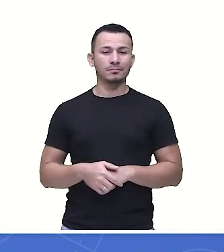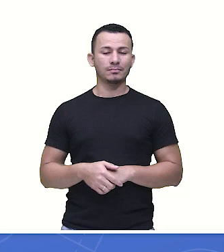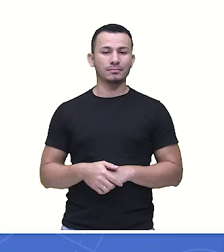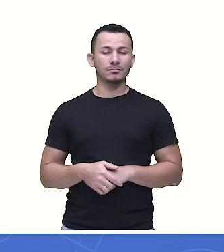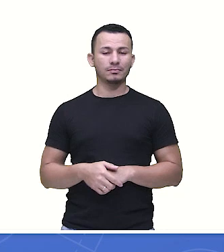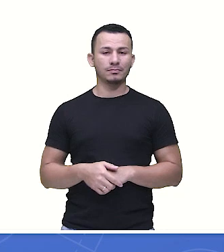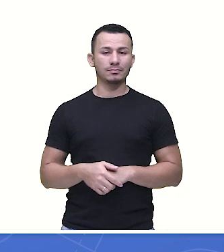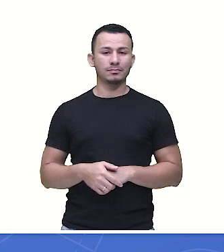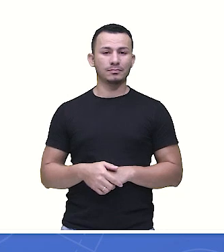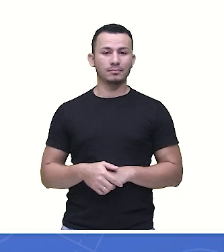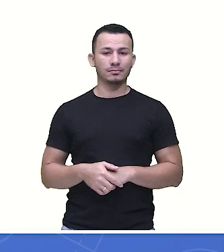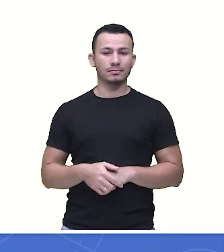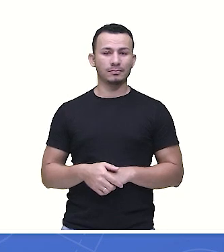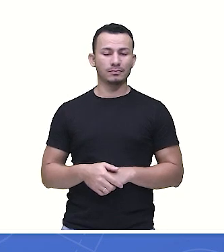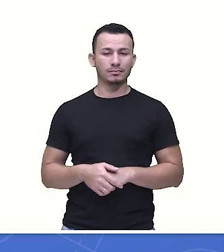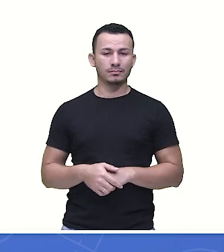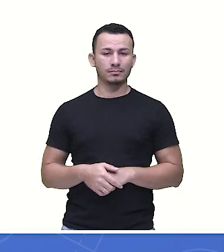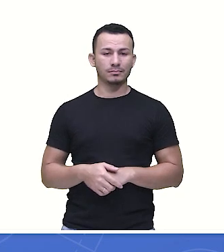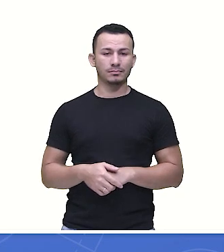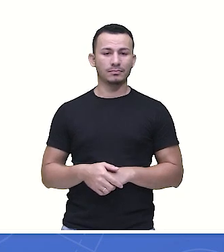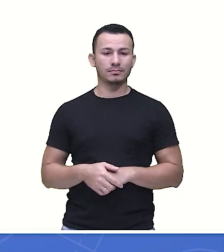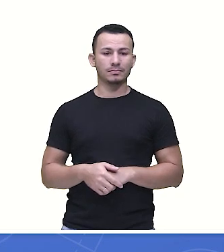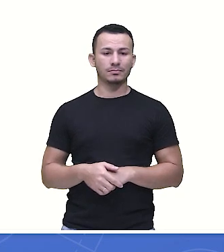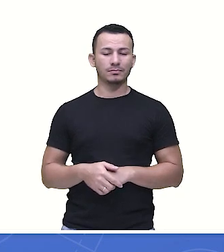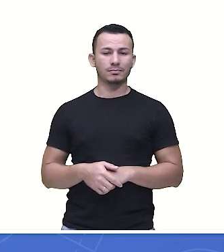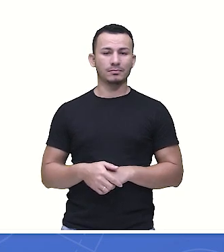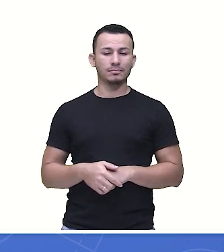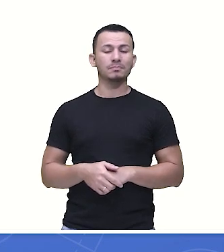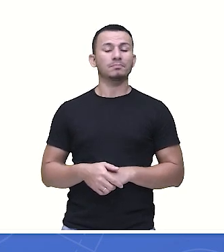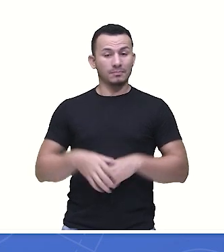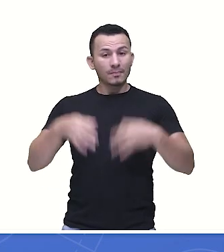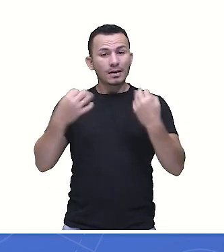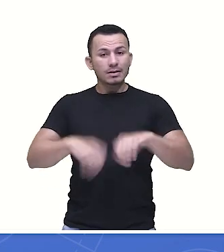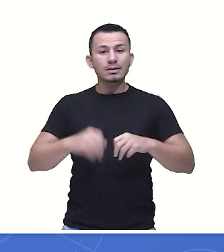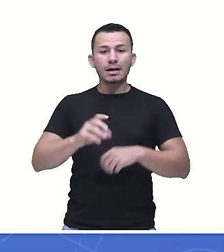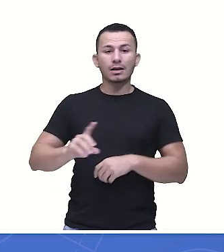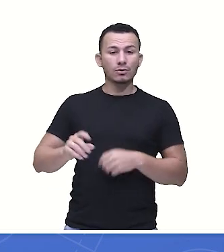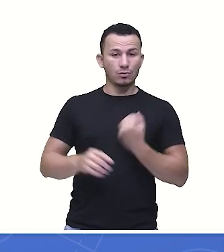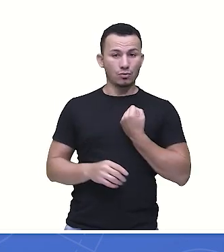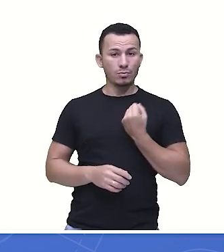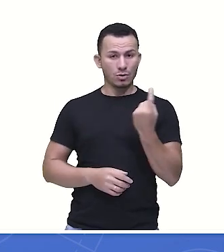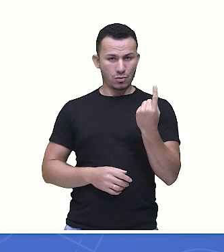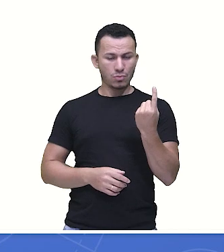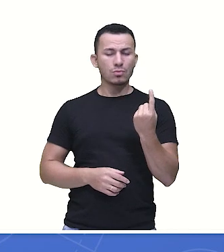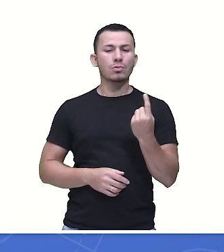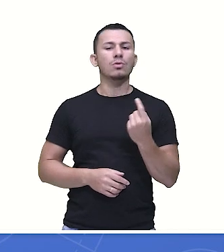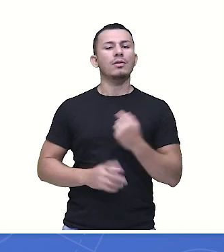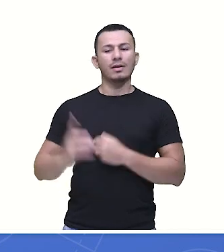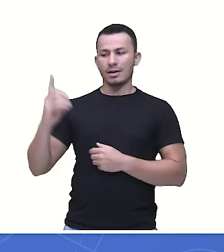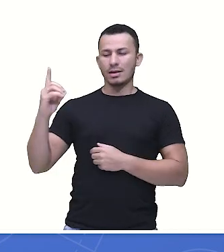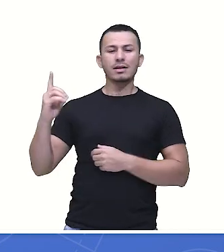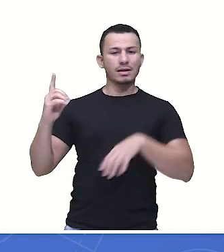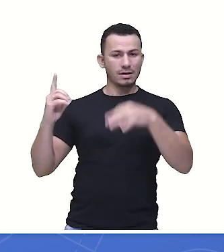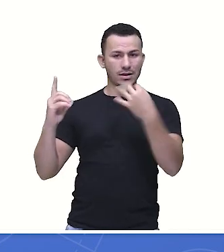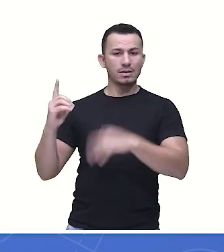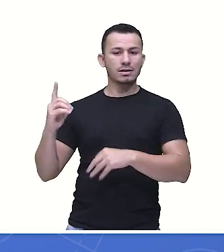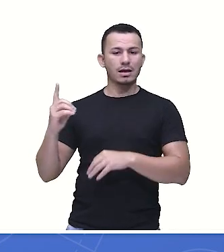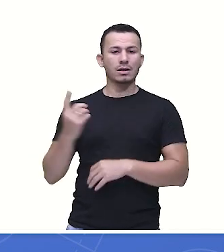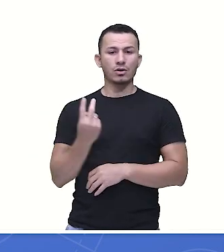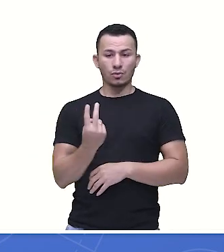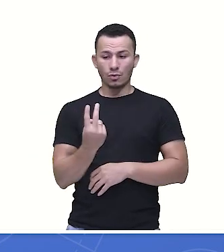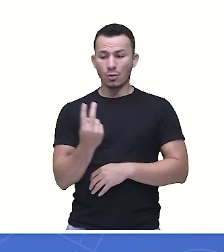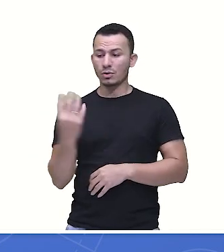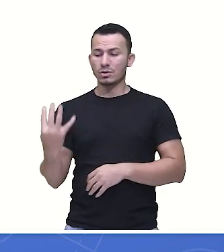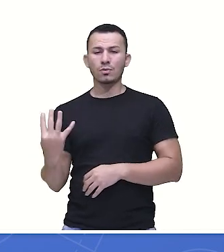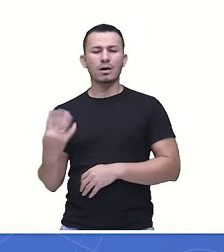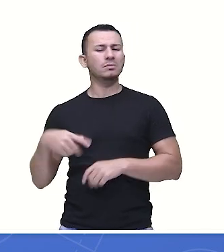Muito bem, olha aqui. Né? Apenas o item 2 e o item 4 estão corretos. Por que estão